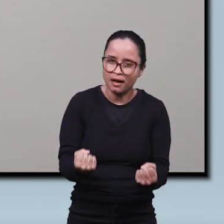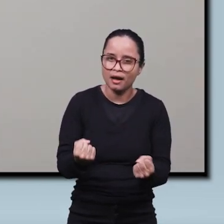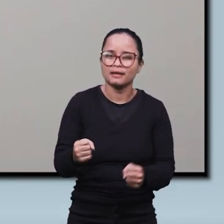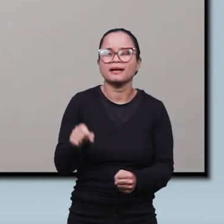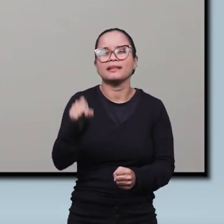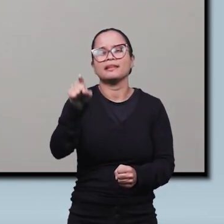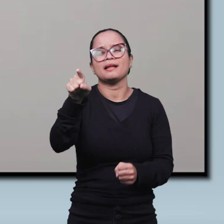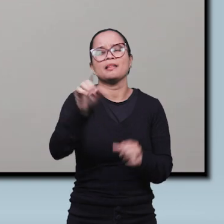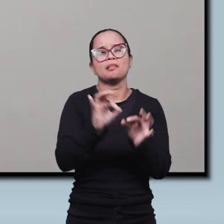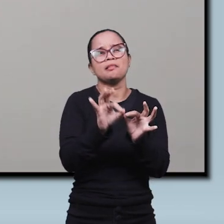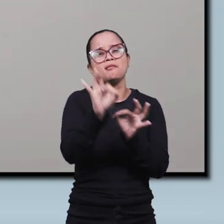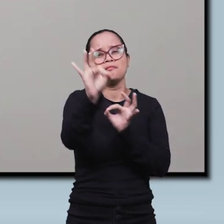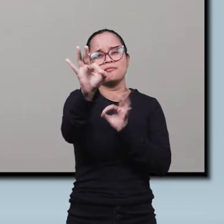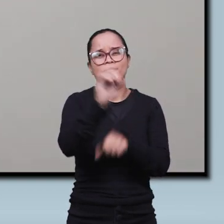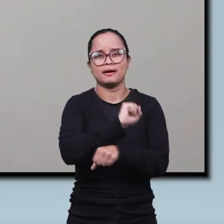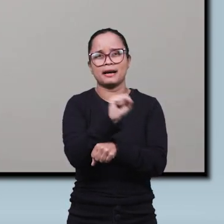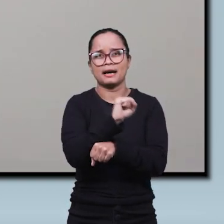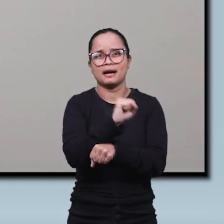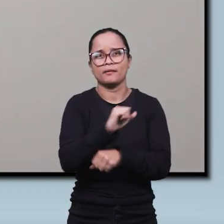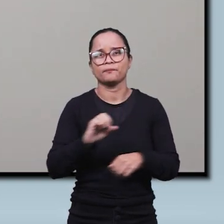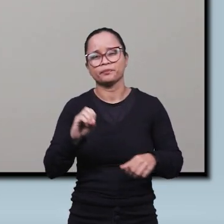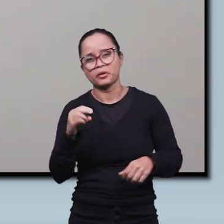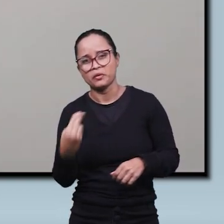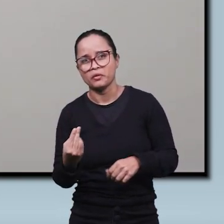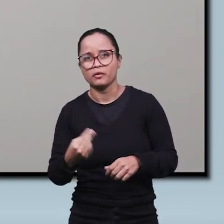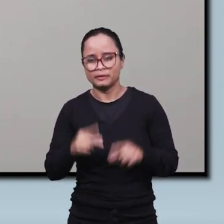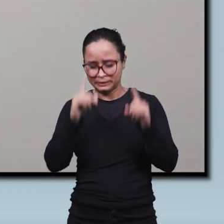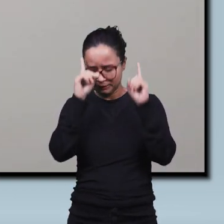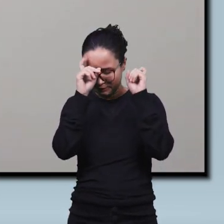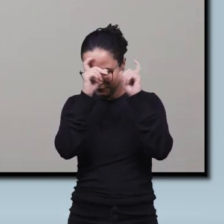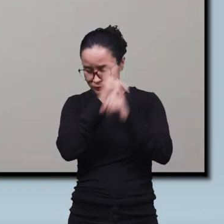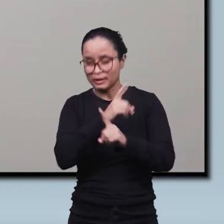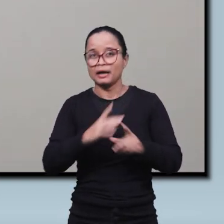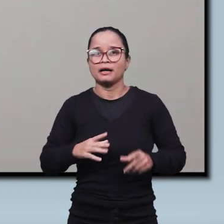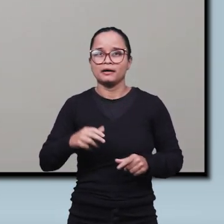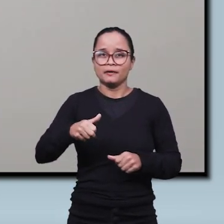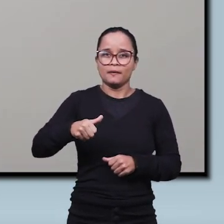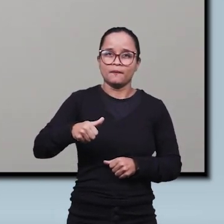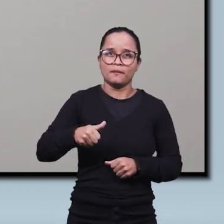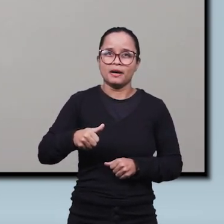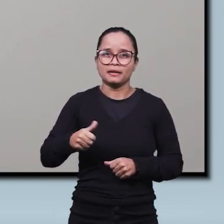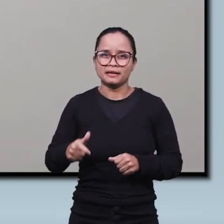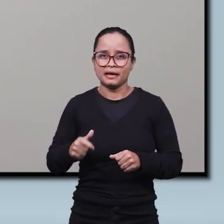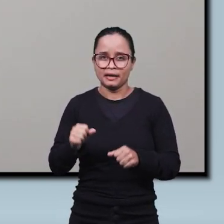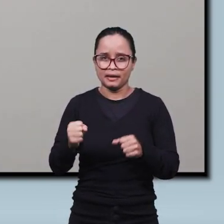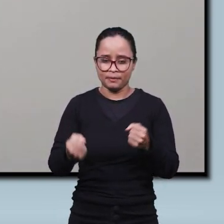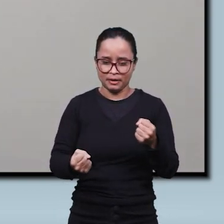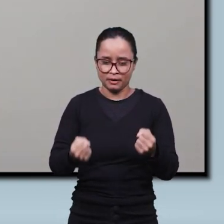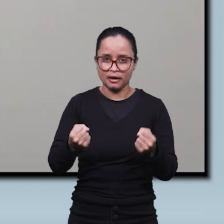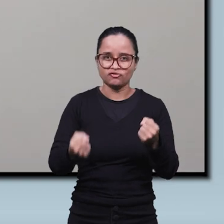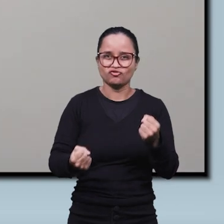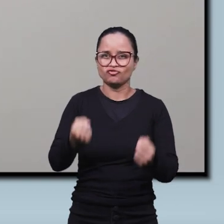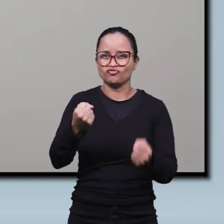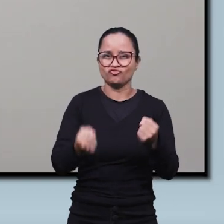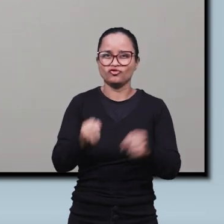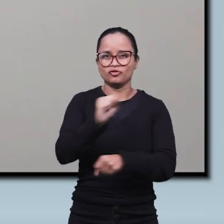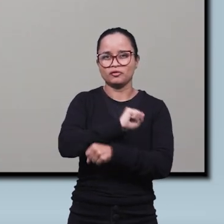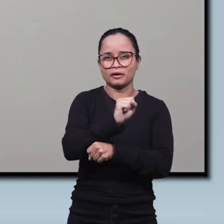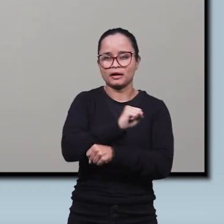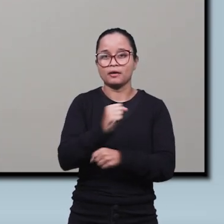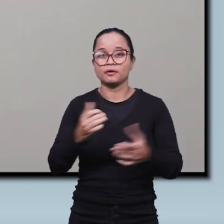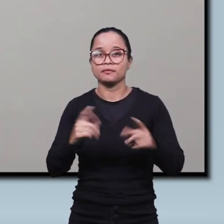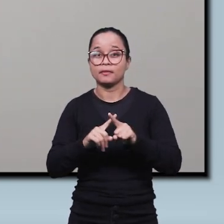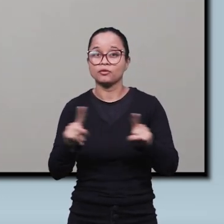o carro, ou algum pouco de dificuldade na manobra do veículo, mas hoje a gente já tem